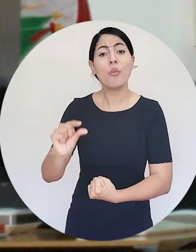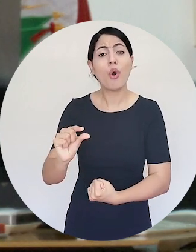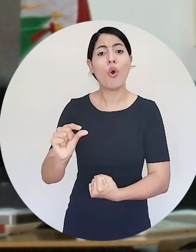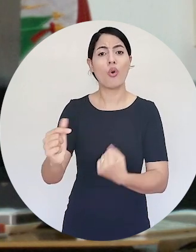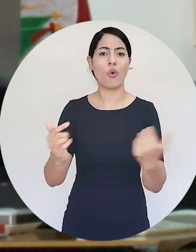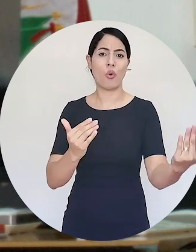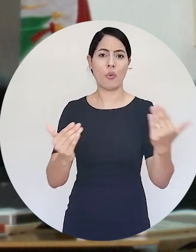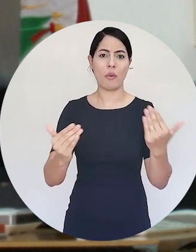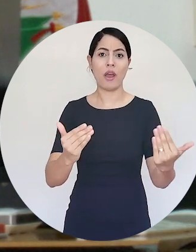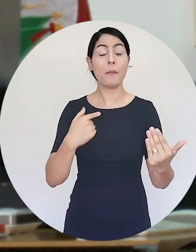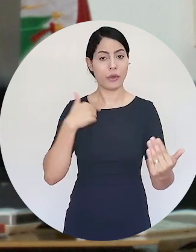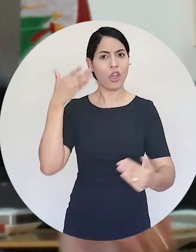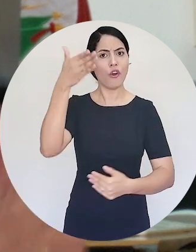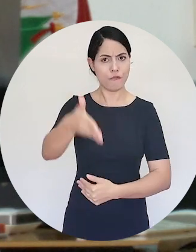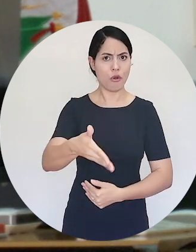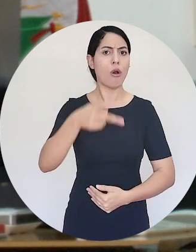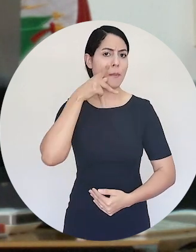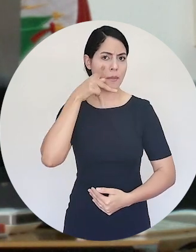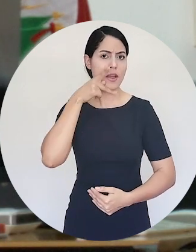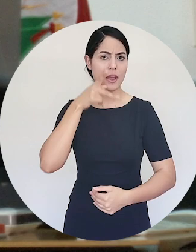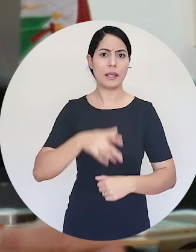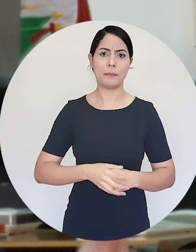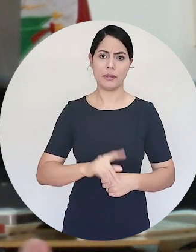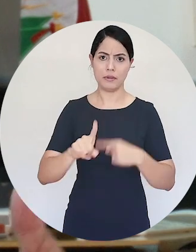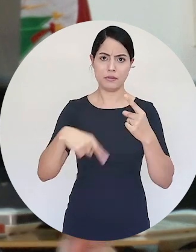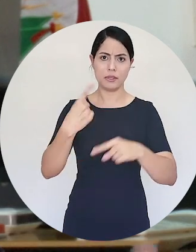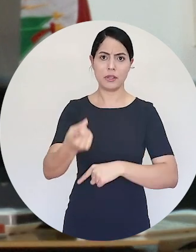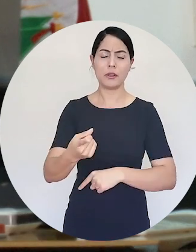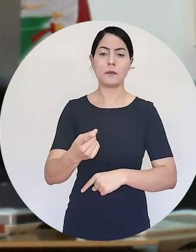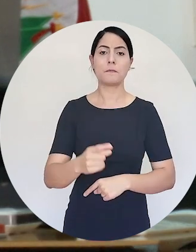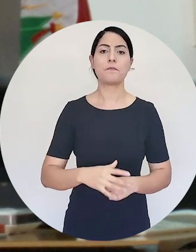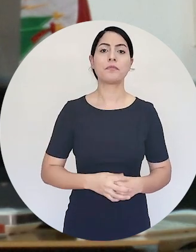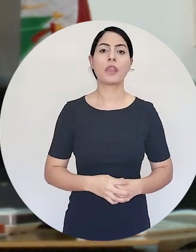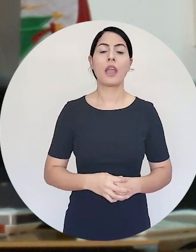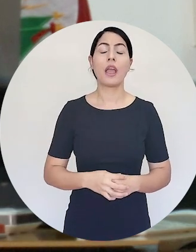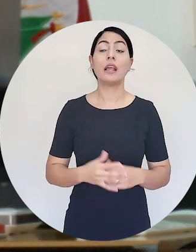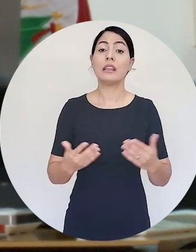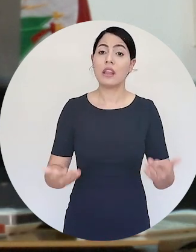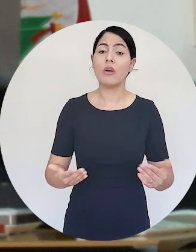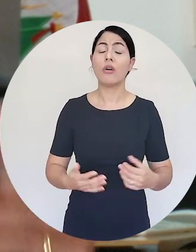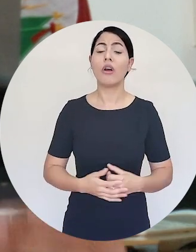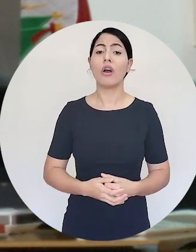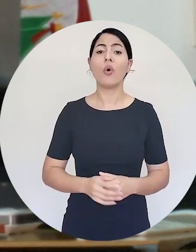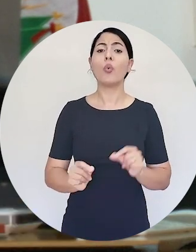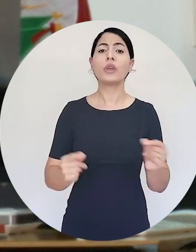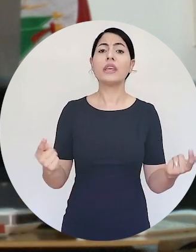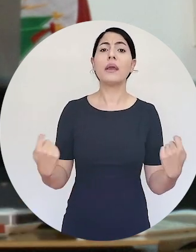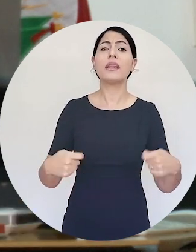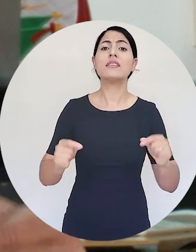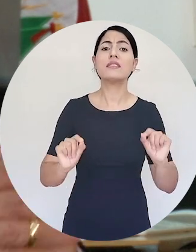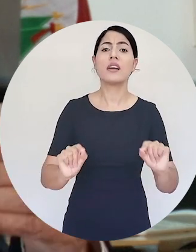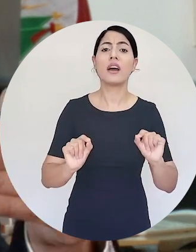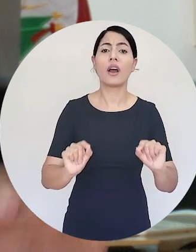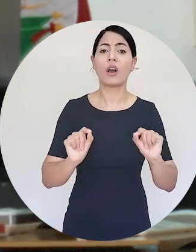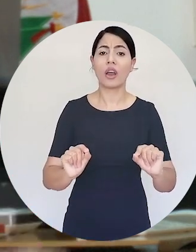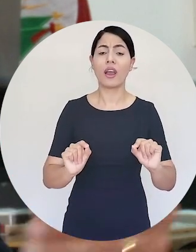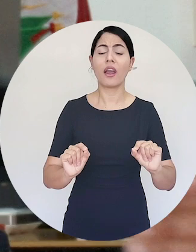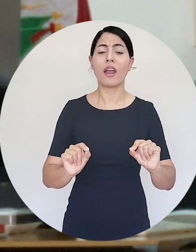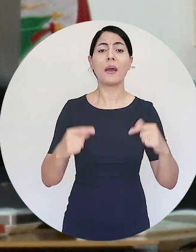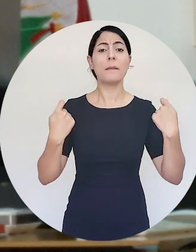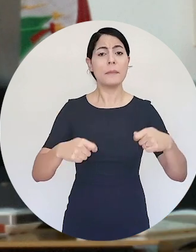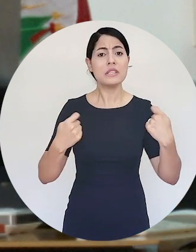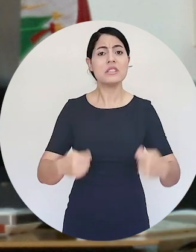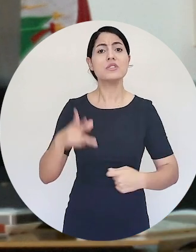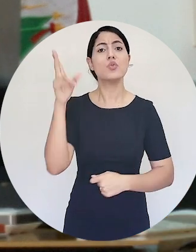da próxima quinta-feira, é pouco. Desagravar é uma obrigação nossa. O que nós temos que tomar são medidas